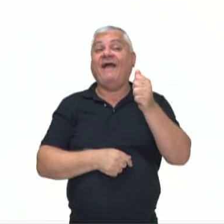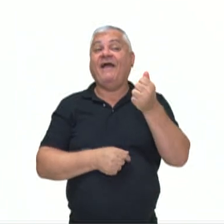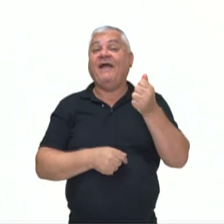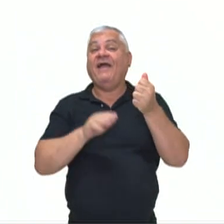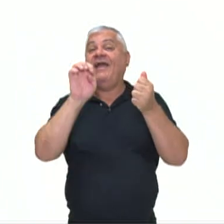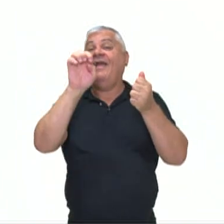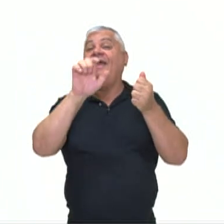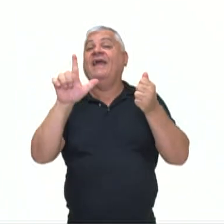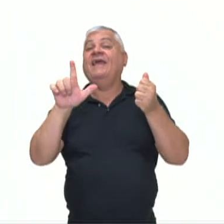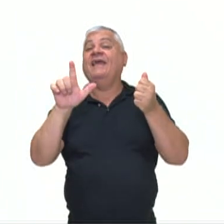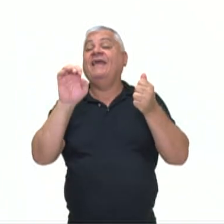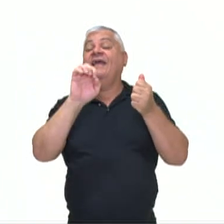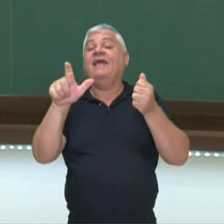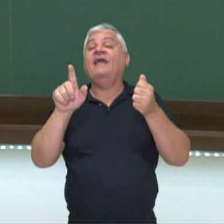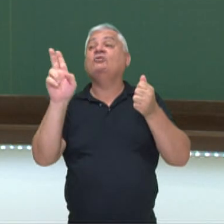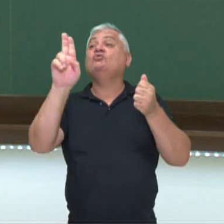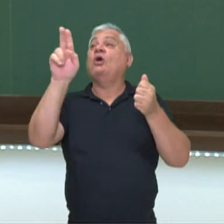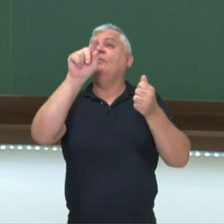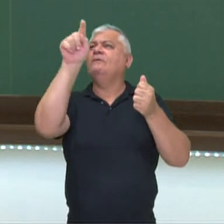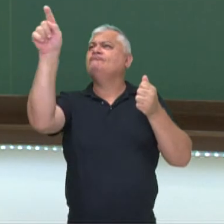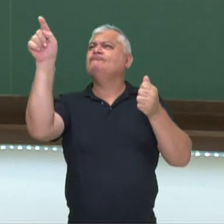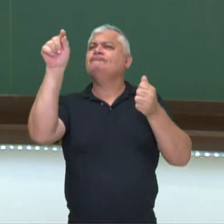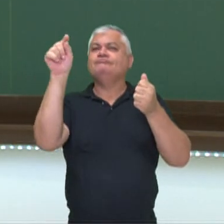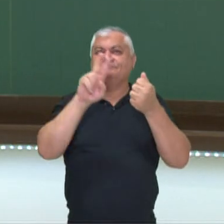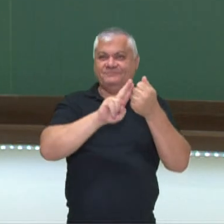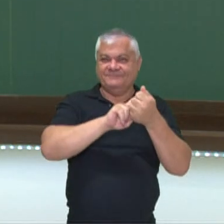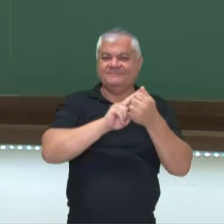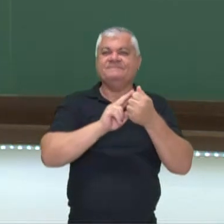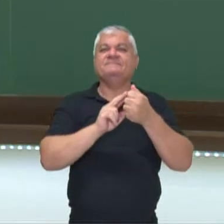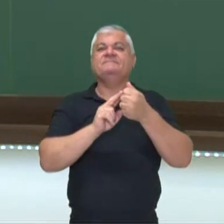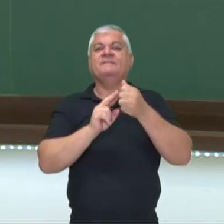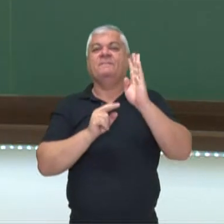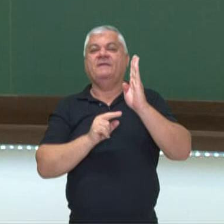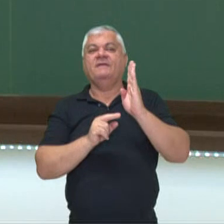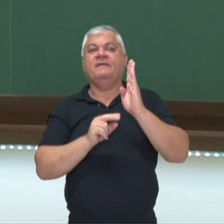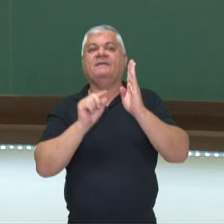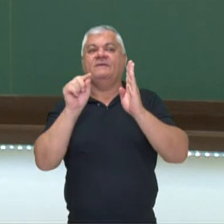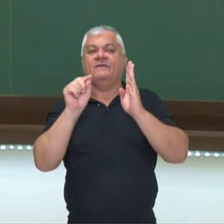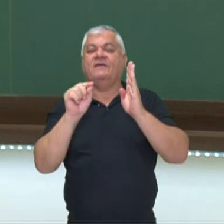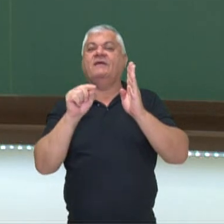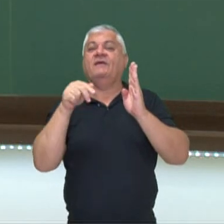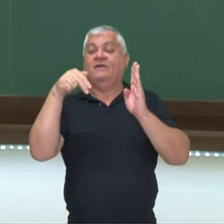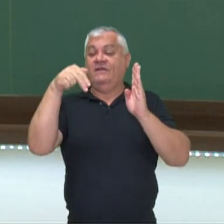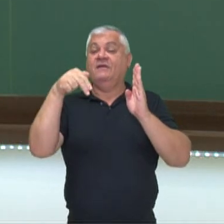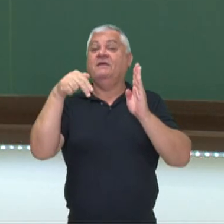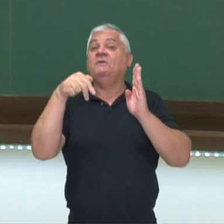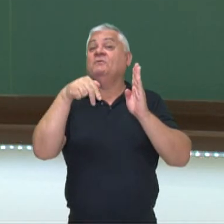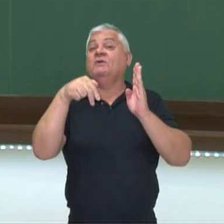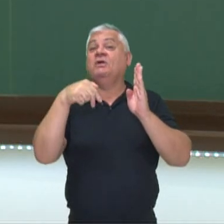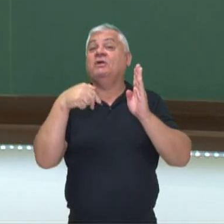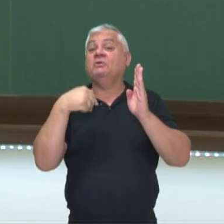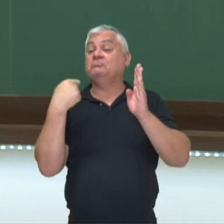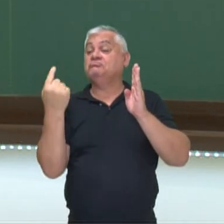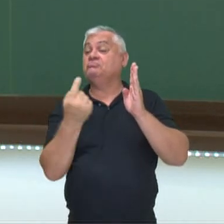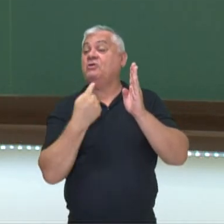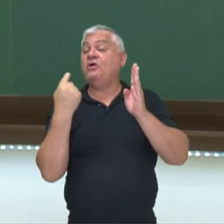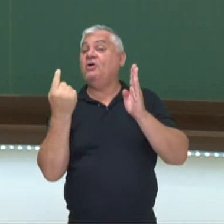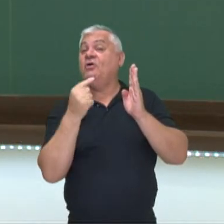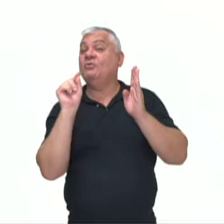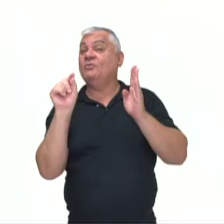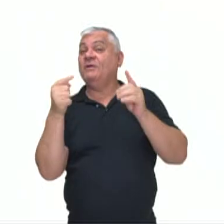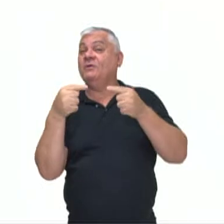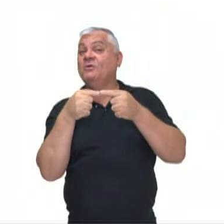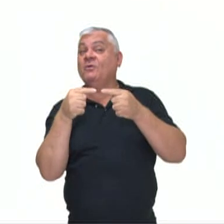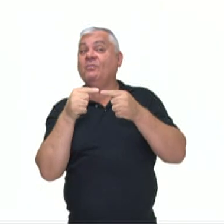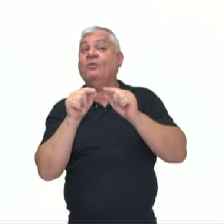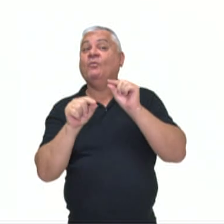amigo. Esse ele, eu vou substituir por qual sujeito? B, nosotros compramos um regalo, quer dizer que nós compramos um presente.